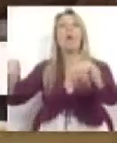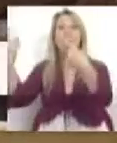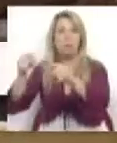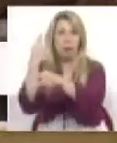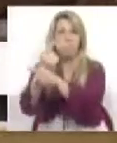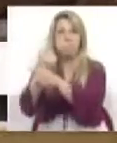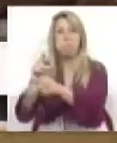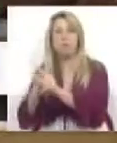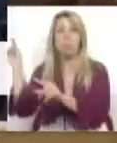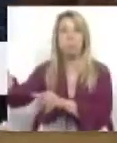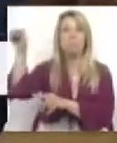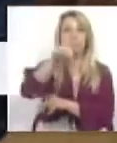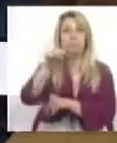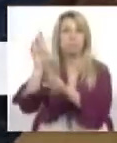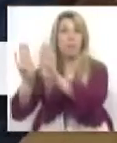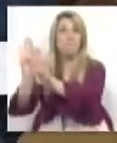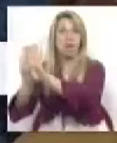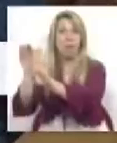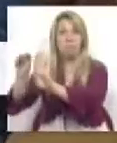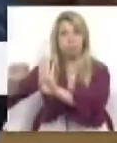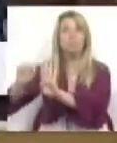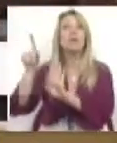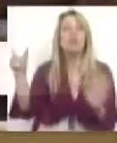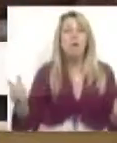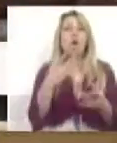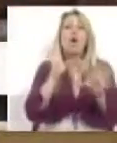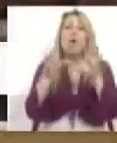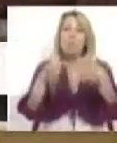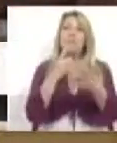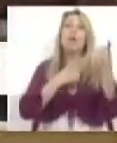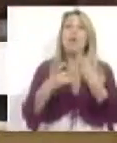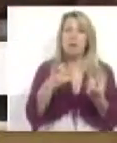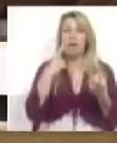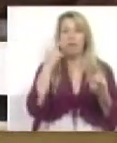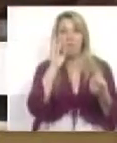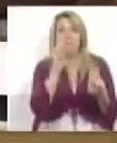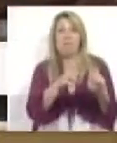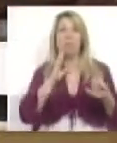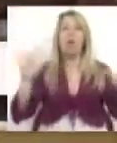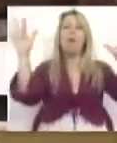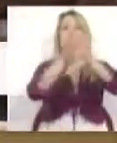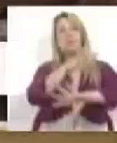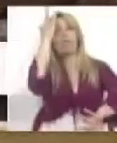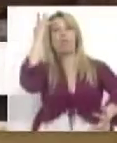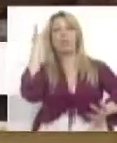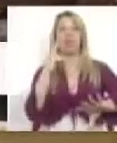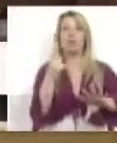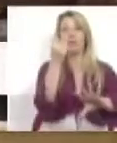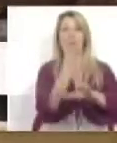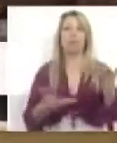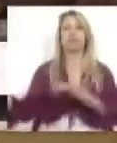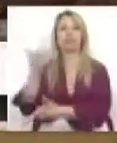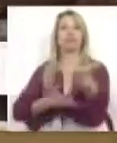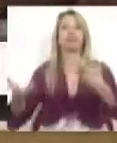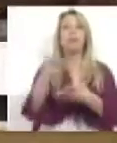Panamá? E não concluímos nessa comissão de inquérito que a opacidade, a facilidade de circulação de capitais sem controlo e os